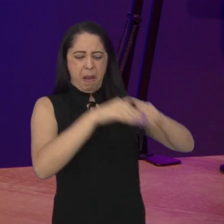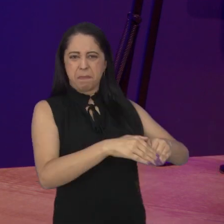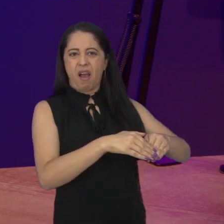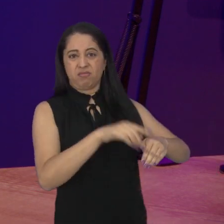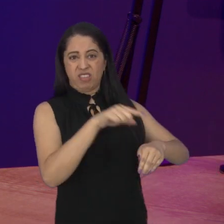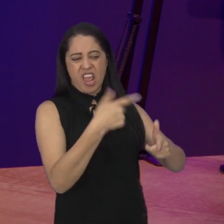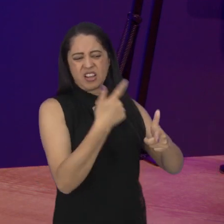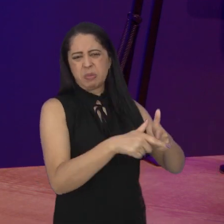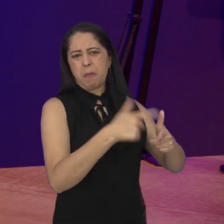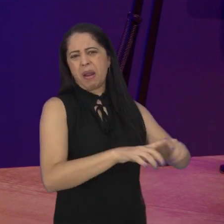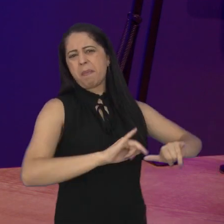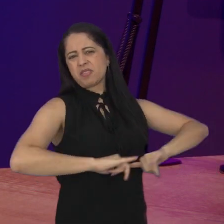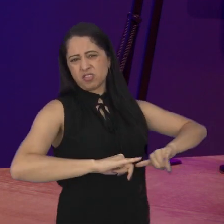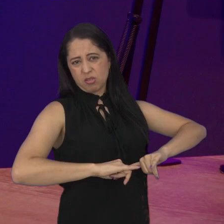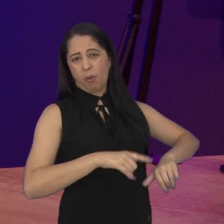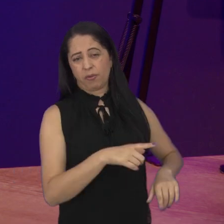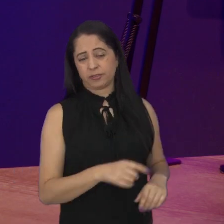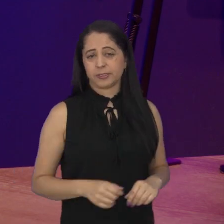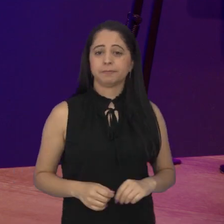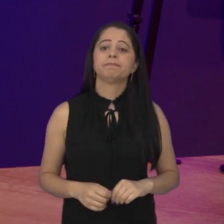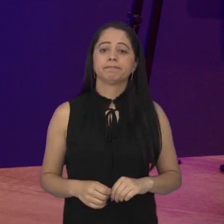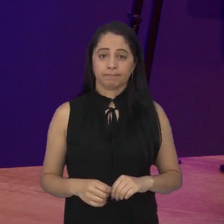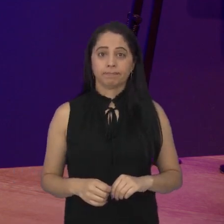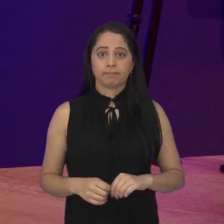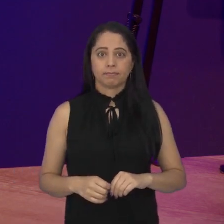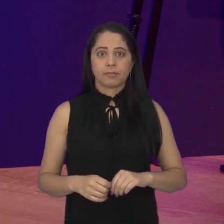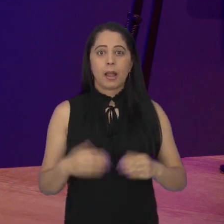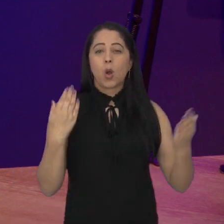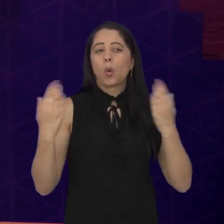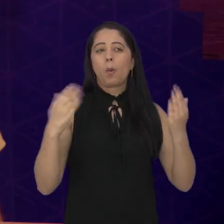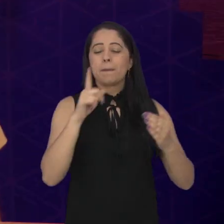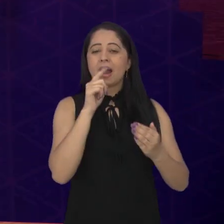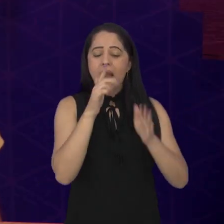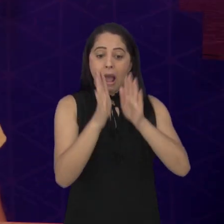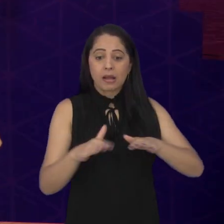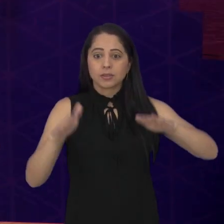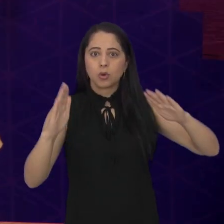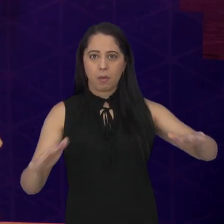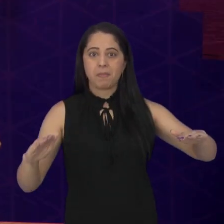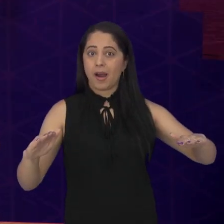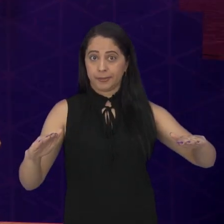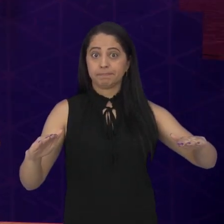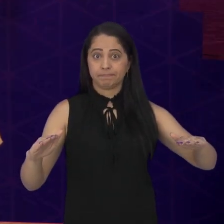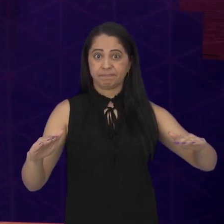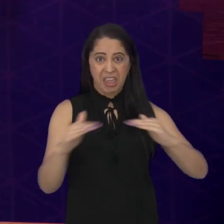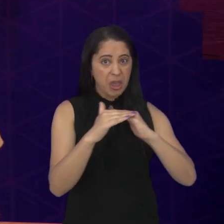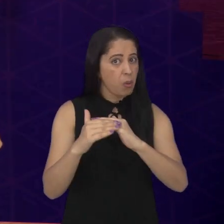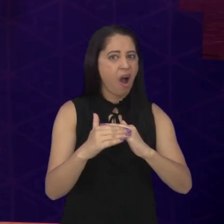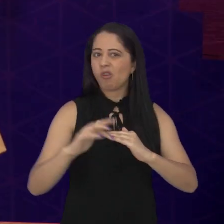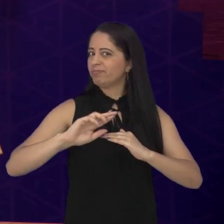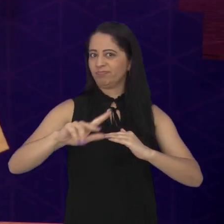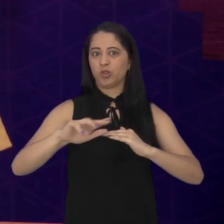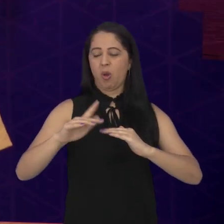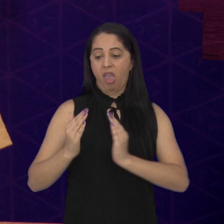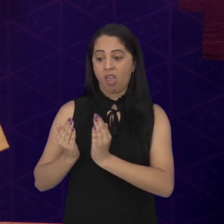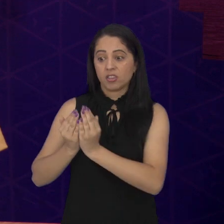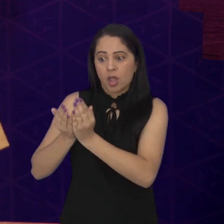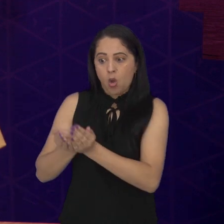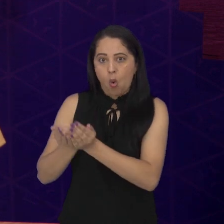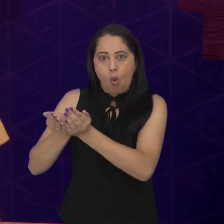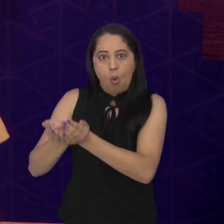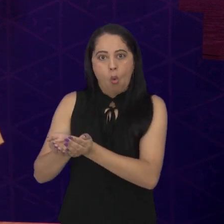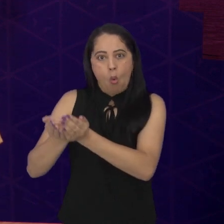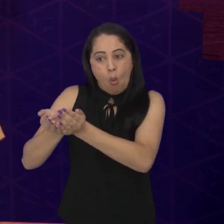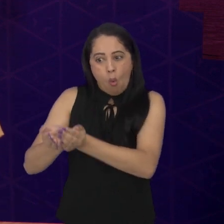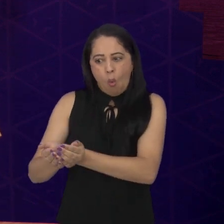ricos são os opressores e os mais pobres precisam lutar para sobreviver. E no oceano da civilização, a gente não está no mesmo barco, a gente